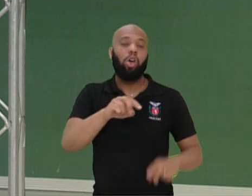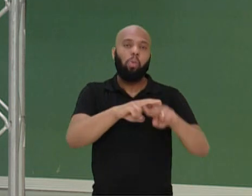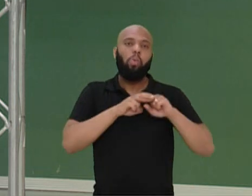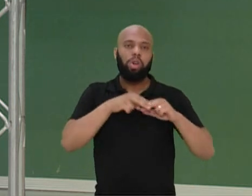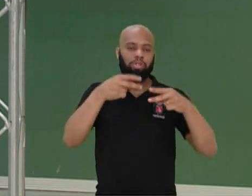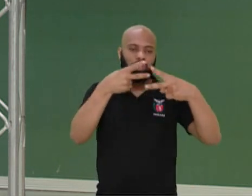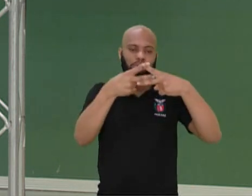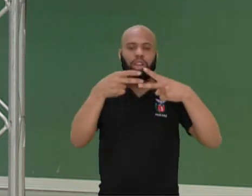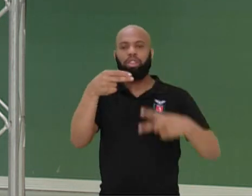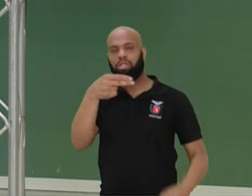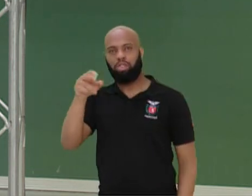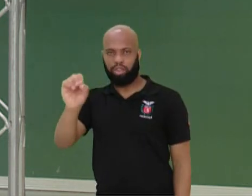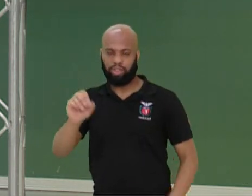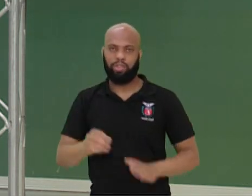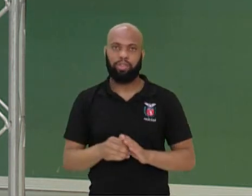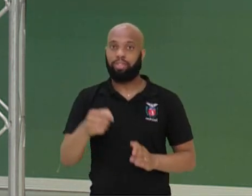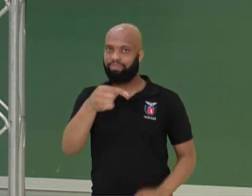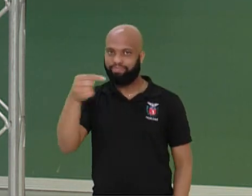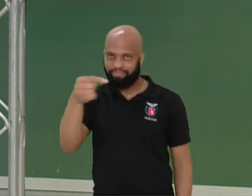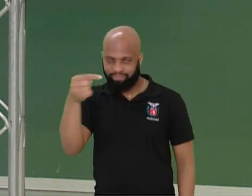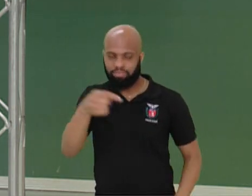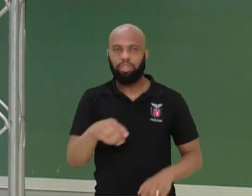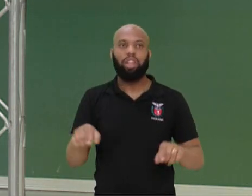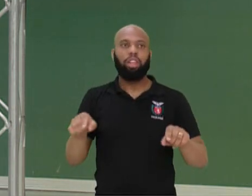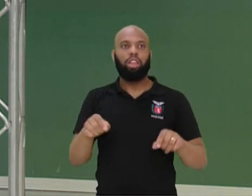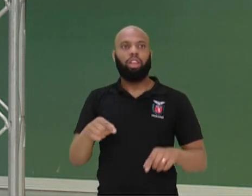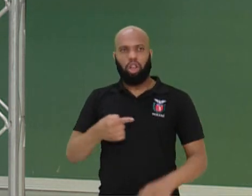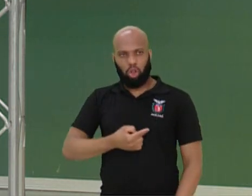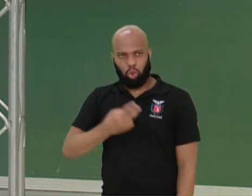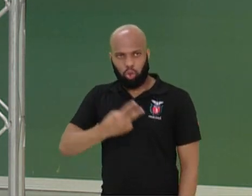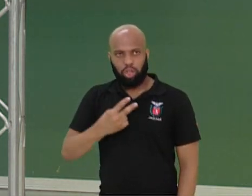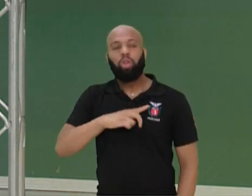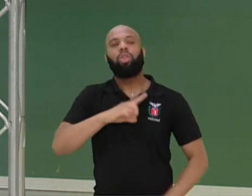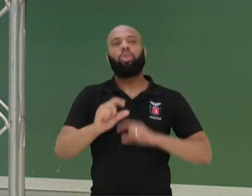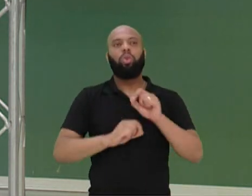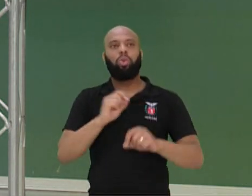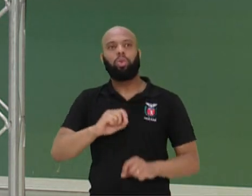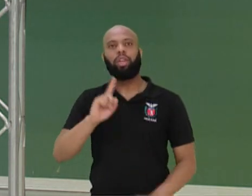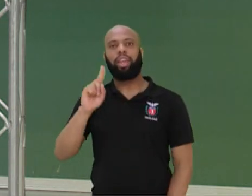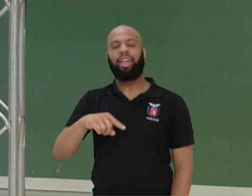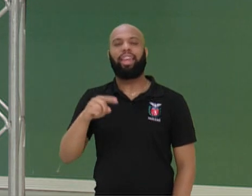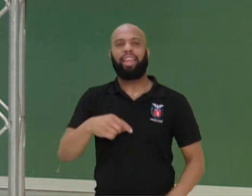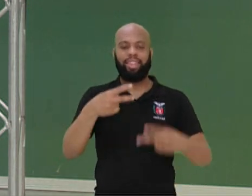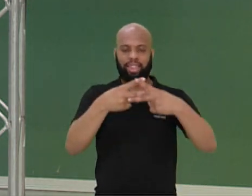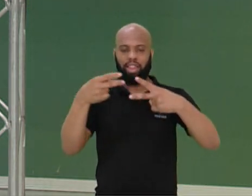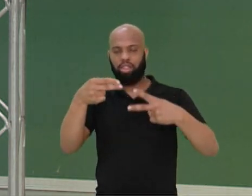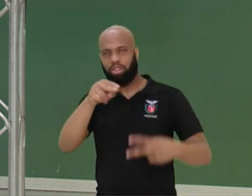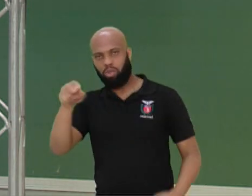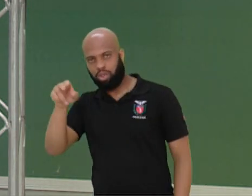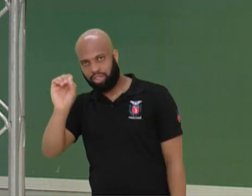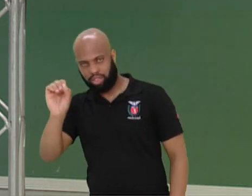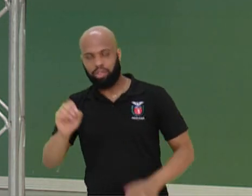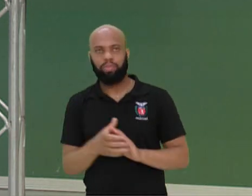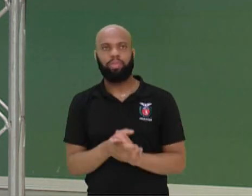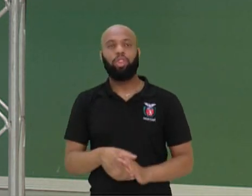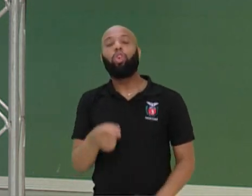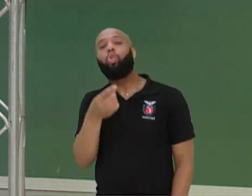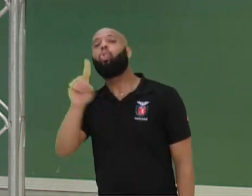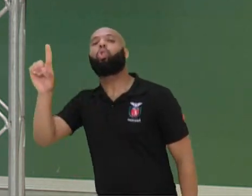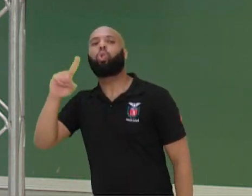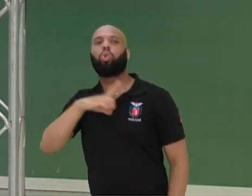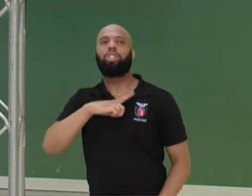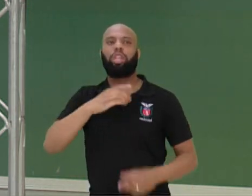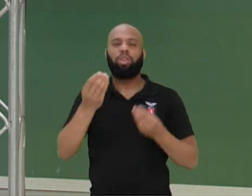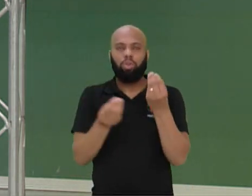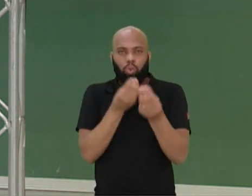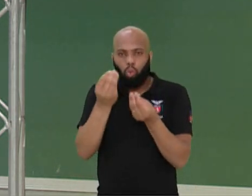negativo. Aqui, o gráfico apenas toca o eixo X, então o delta é igual a 0. E aqui nesse caso, o gráfico corta